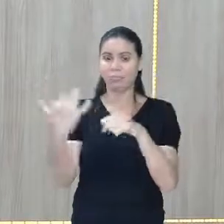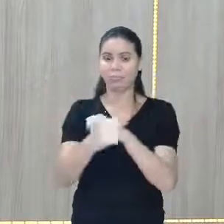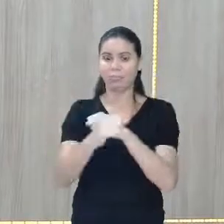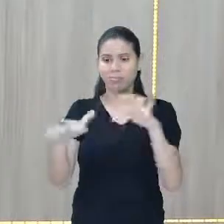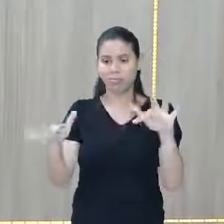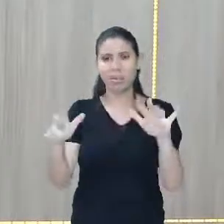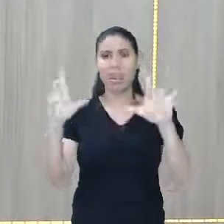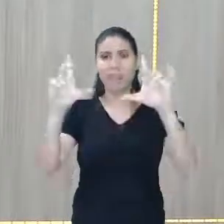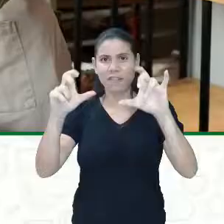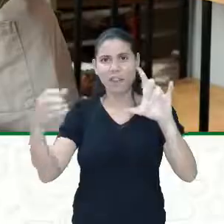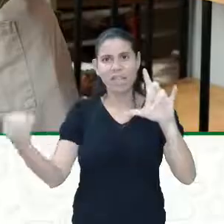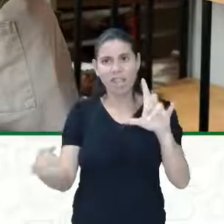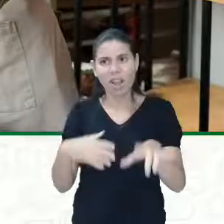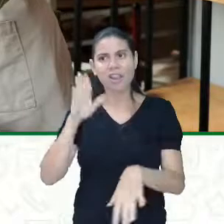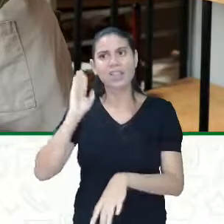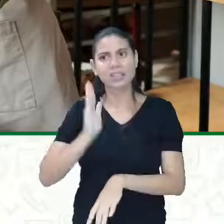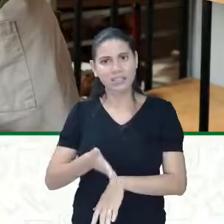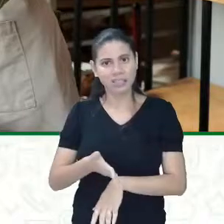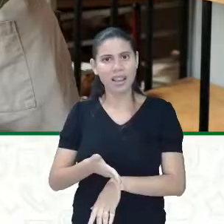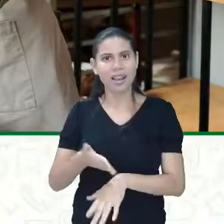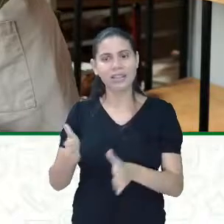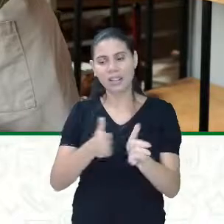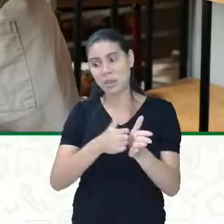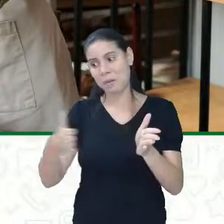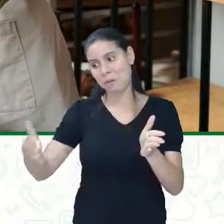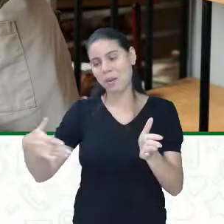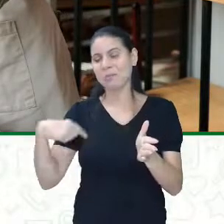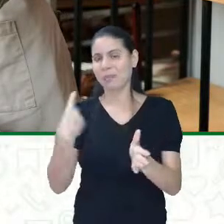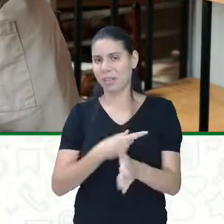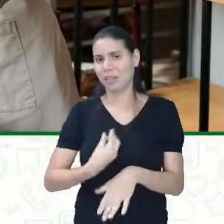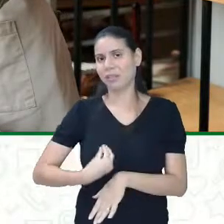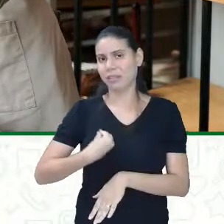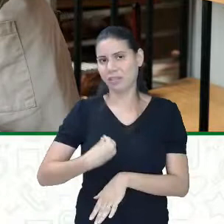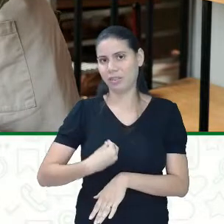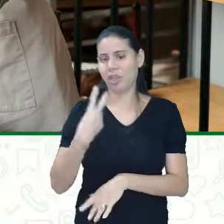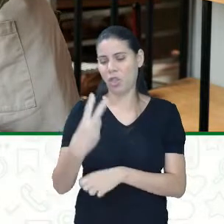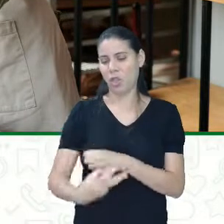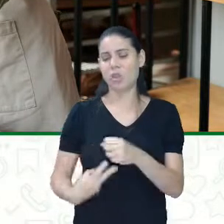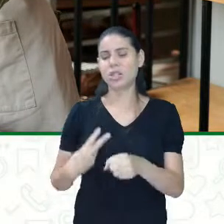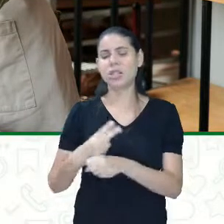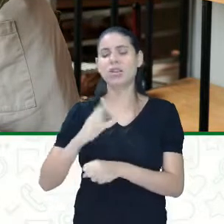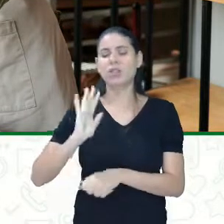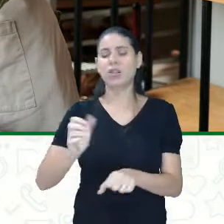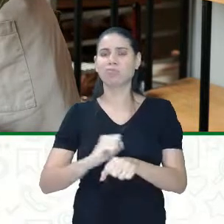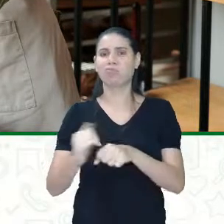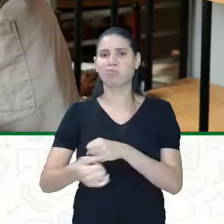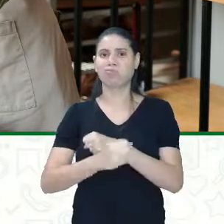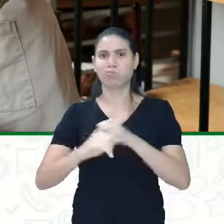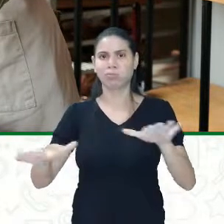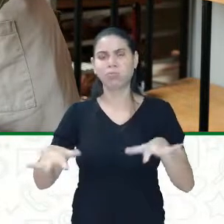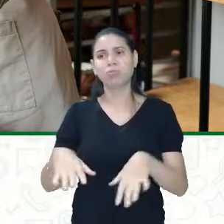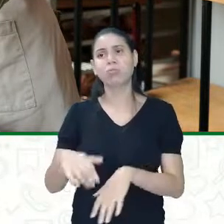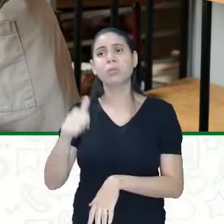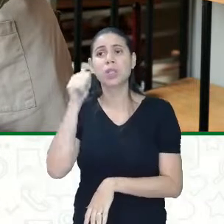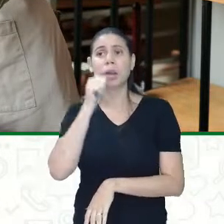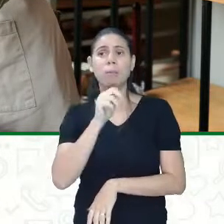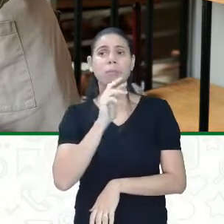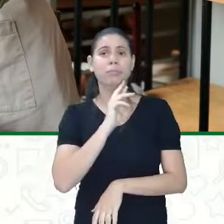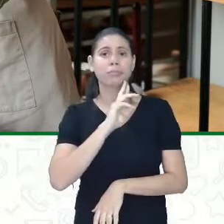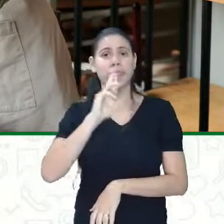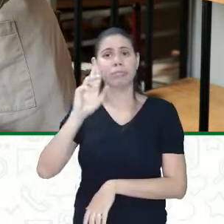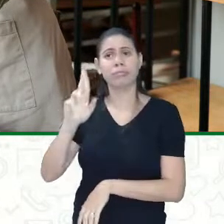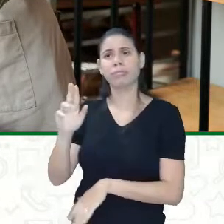de máscara. Ou seja, isso aqui já é dentro do ciclo desses 2 anos aí de pandemia. Aí ela vai e responde,